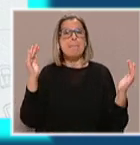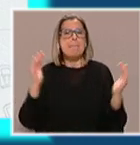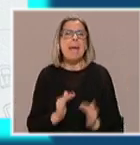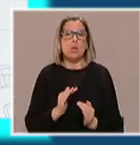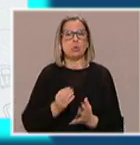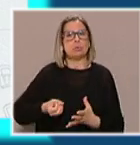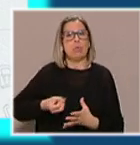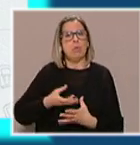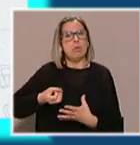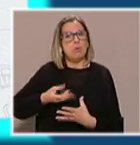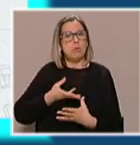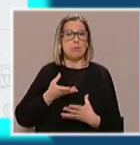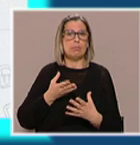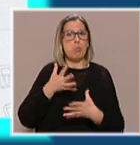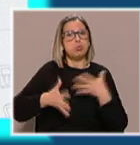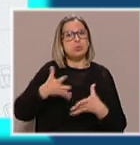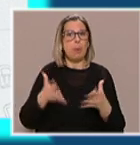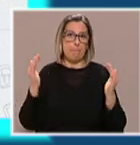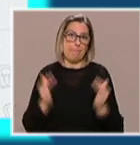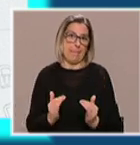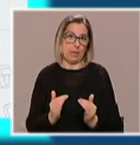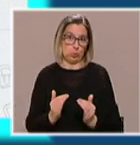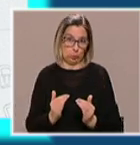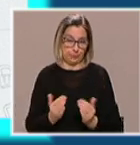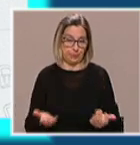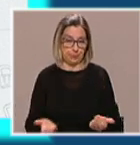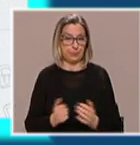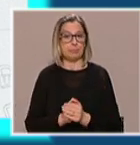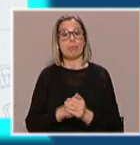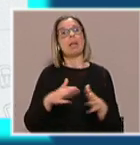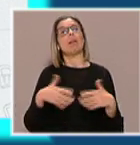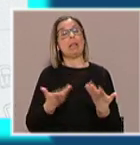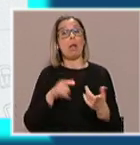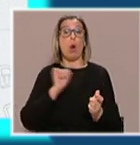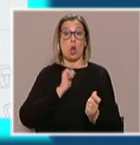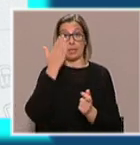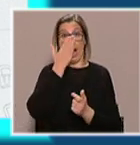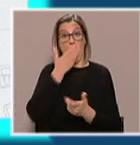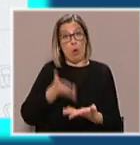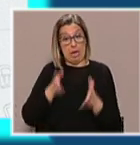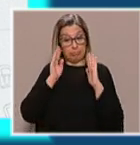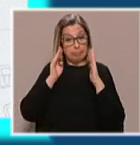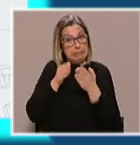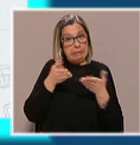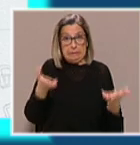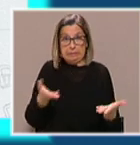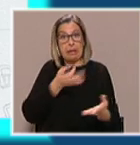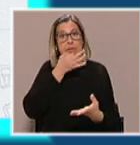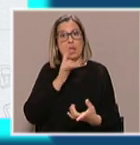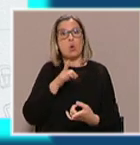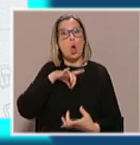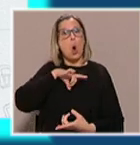de melatonina ao longo da nossa vida. Pois bem, e a nossa aula é sobre isso mesmo. Vamos falar de